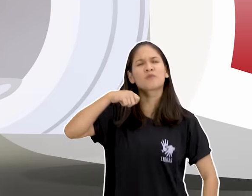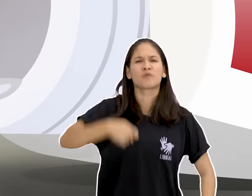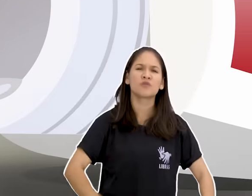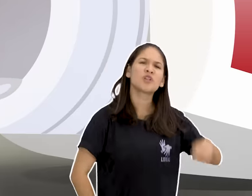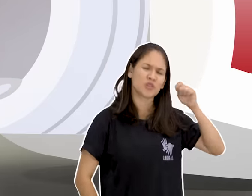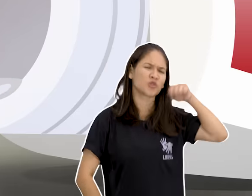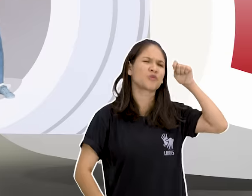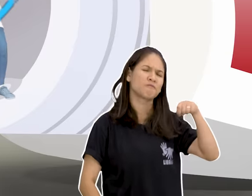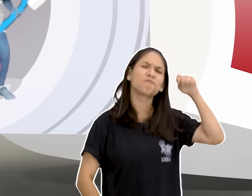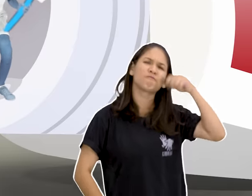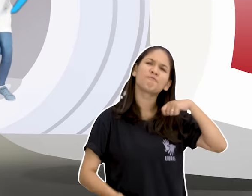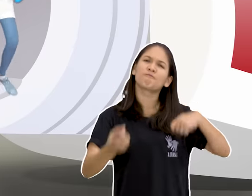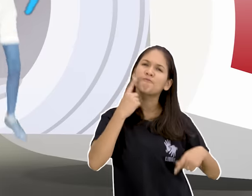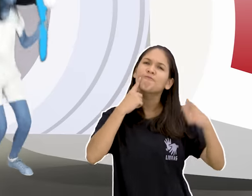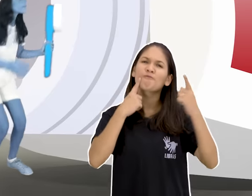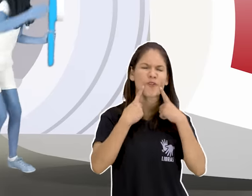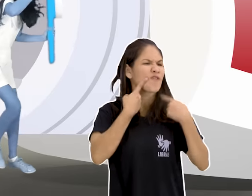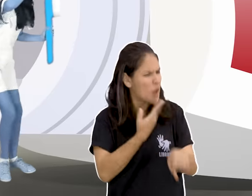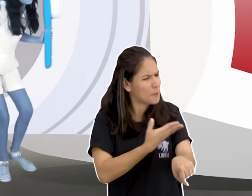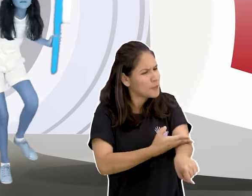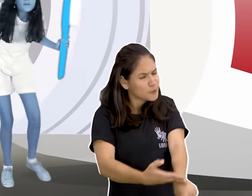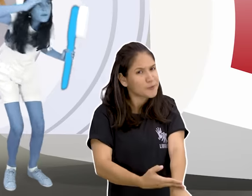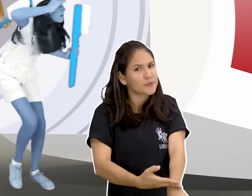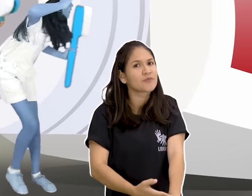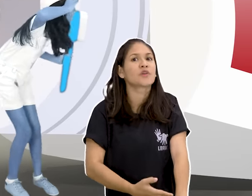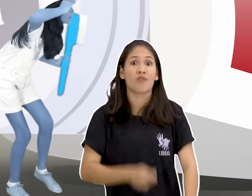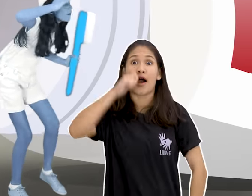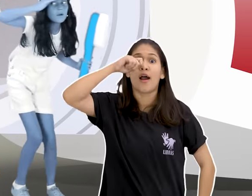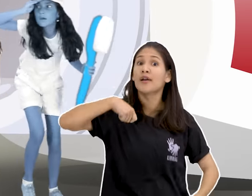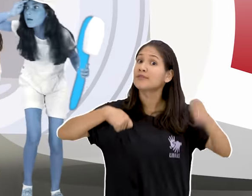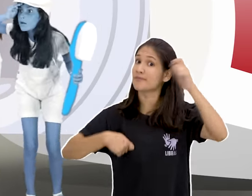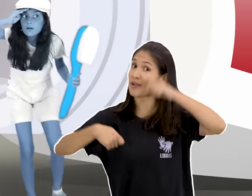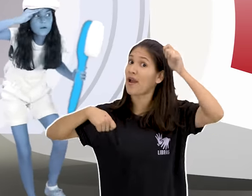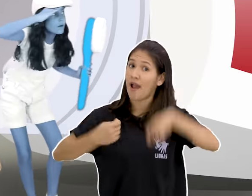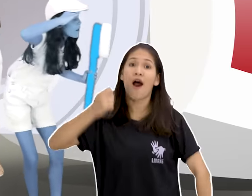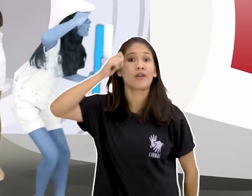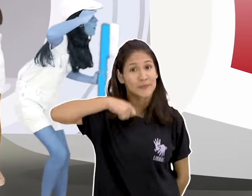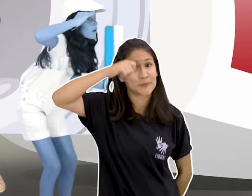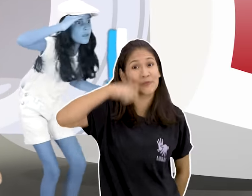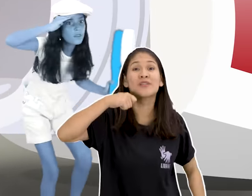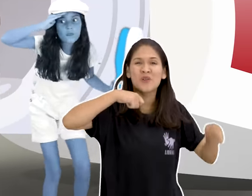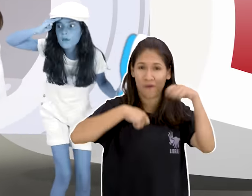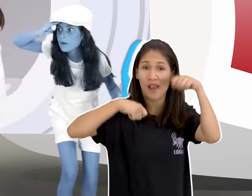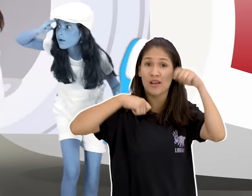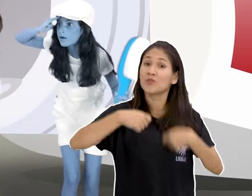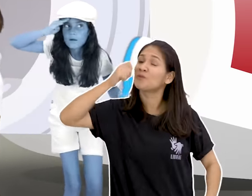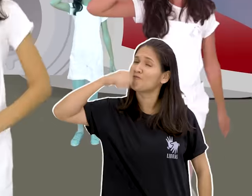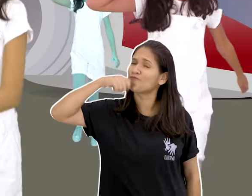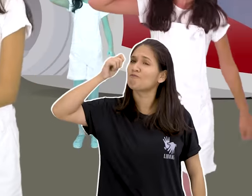escovar. O dentinho vai ficar branquinho. Escovar, escovar, nós vamos